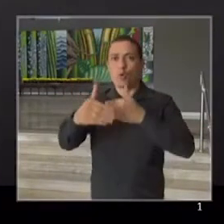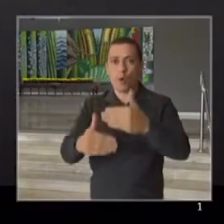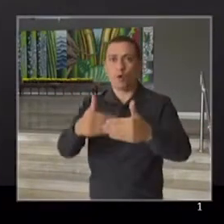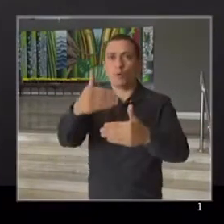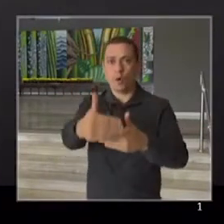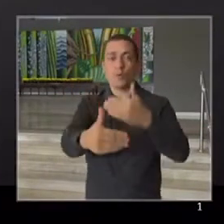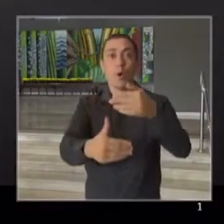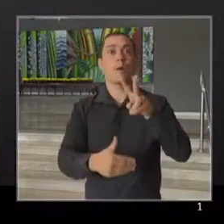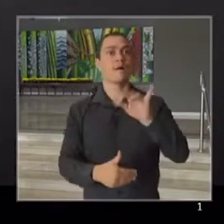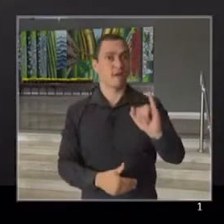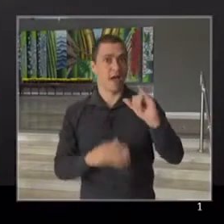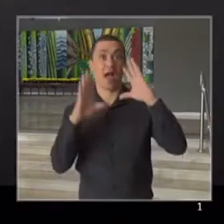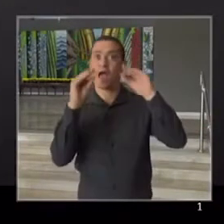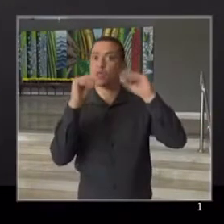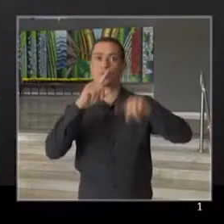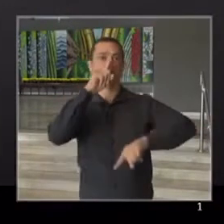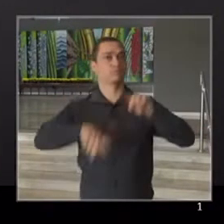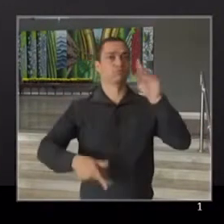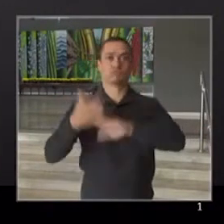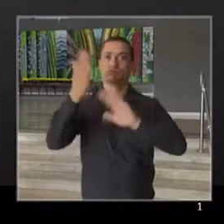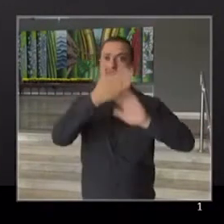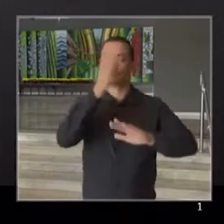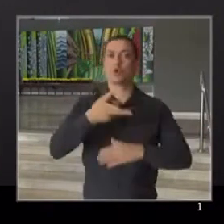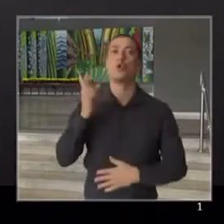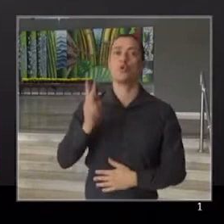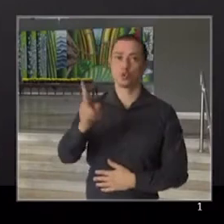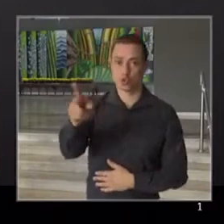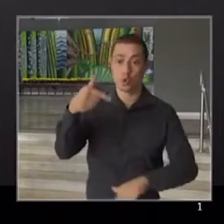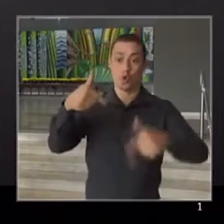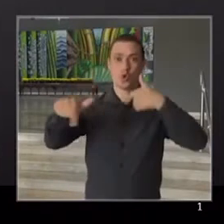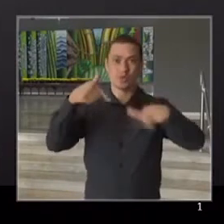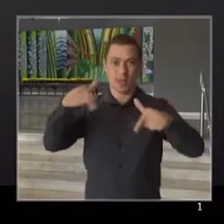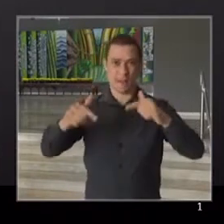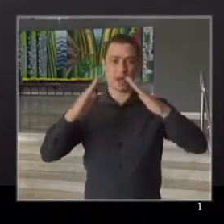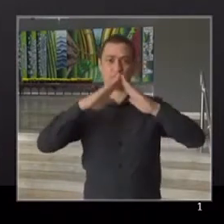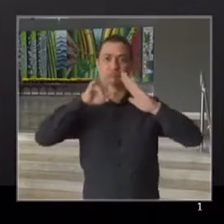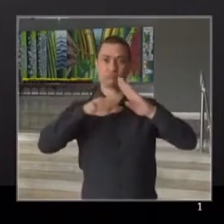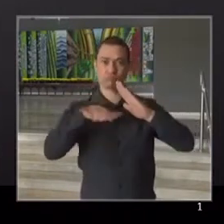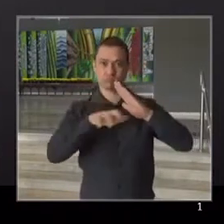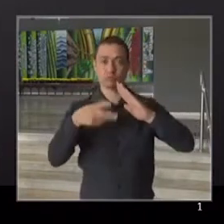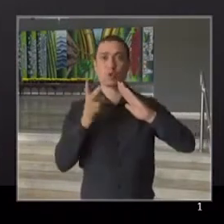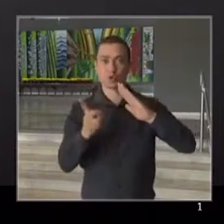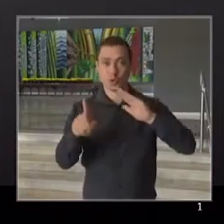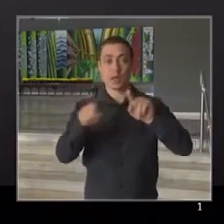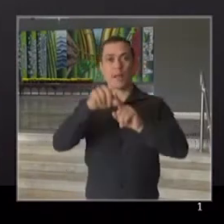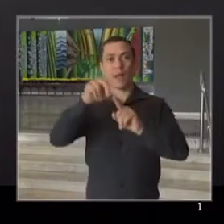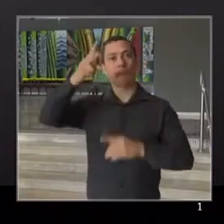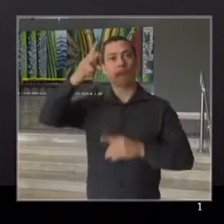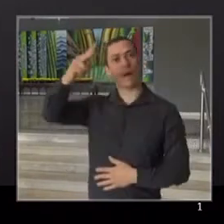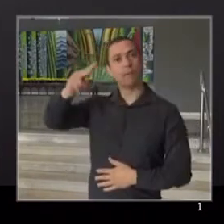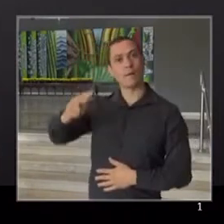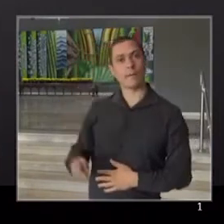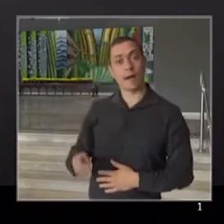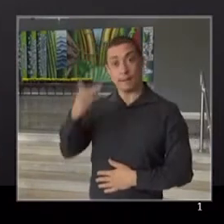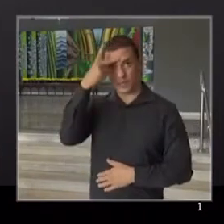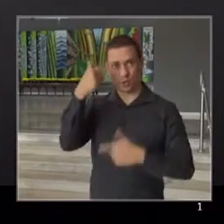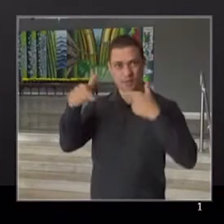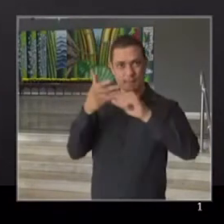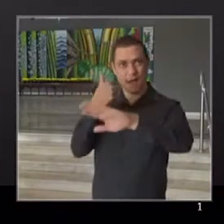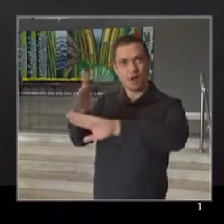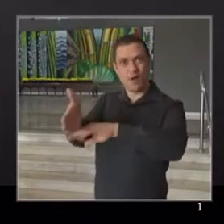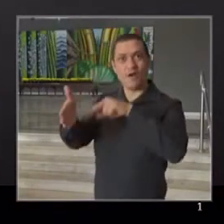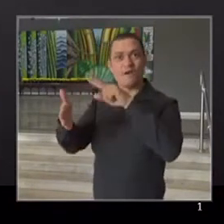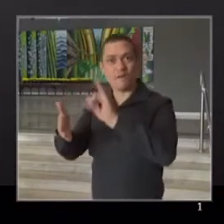vamos manter o toque de recolher, o teletrabalho para atividades administrativas e o escalonamento de saída de